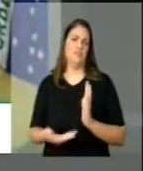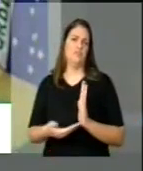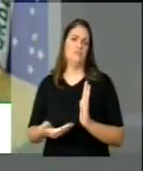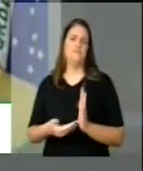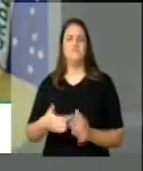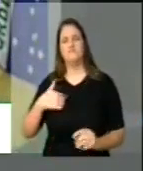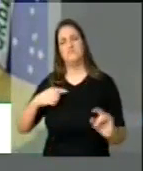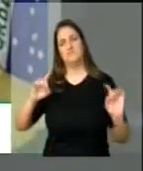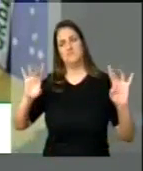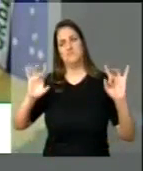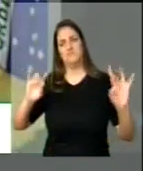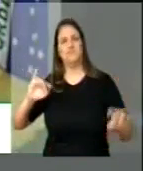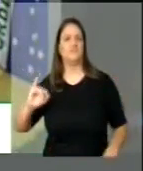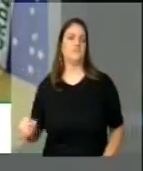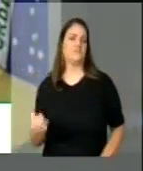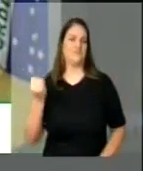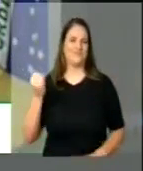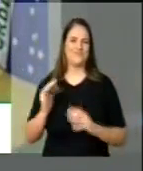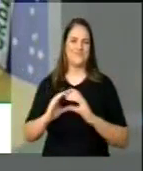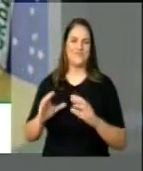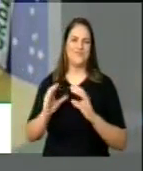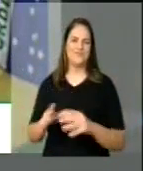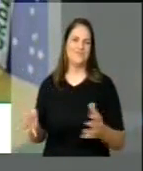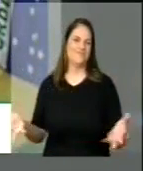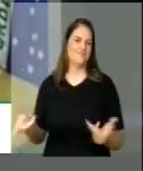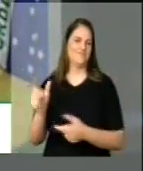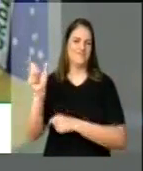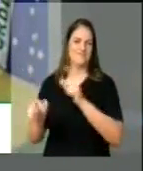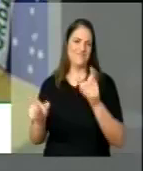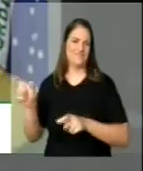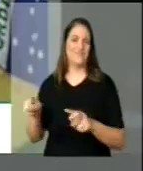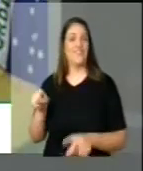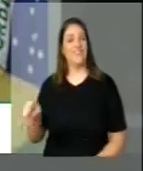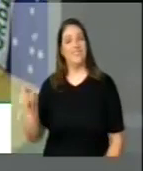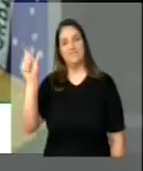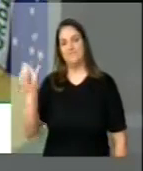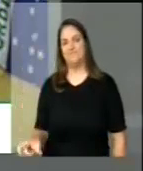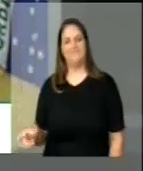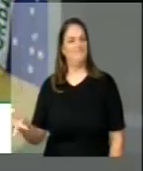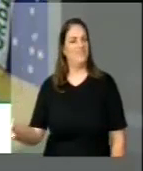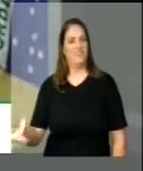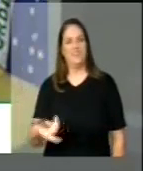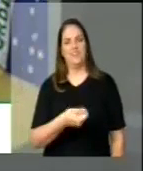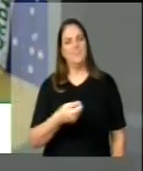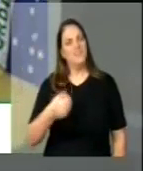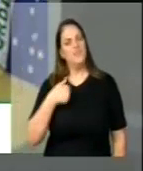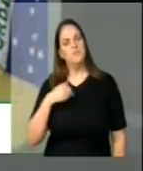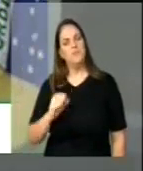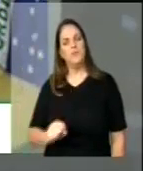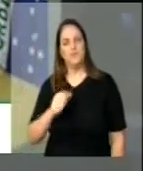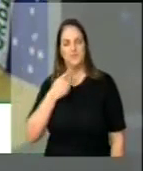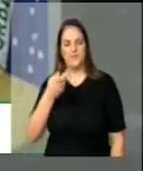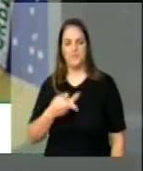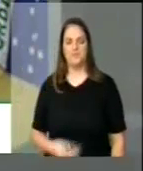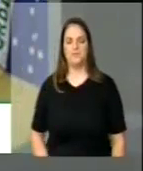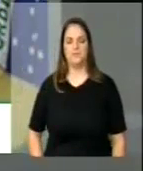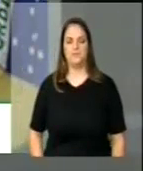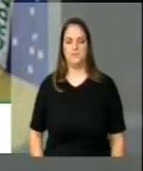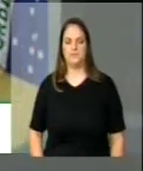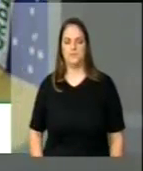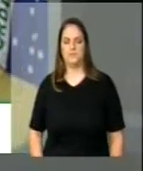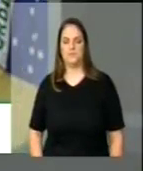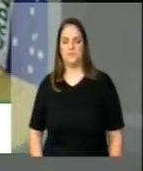privilégio de conviver com essa figura notável e posso falar muito de conviver. Tem um amigo em